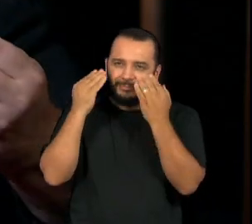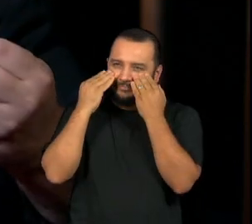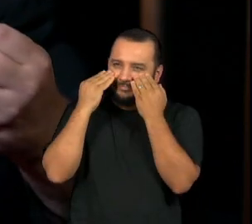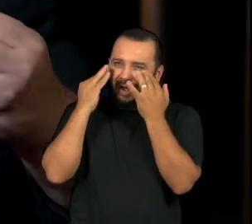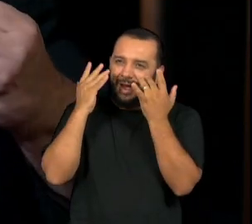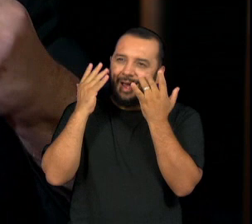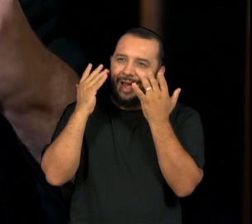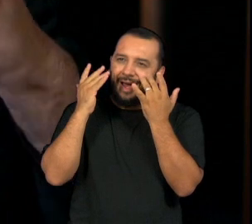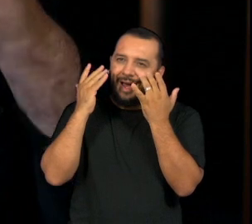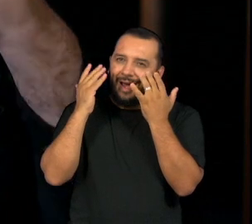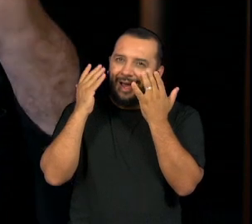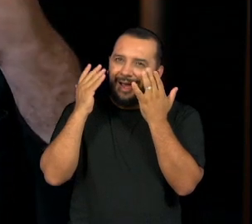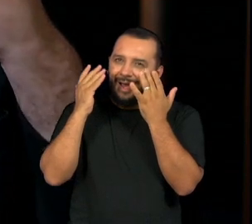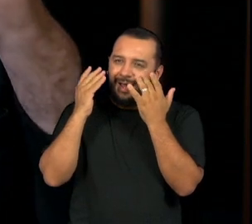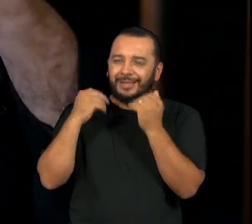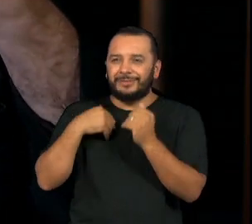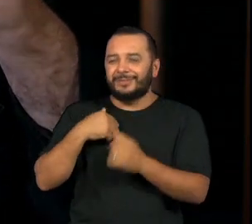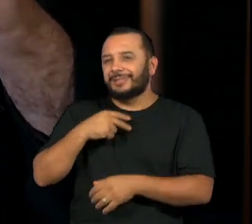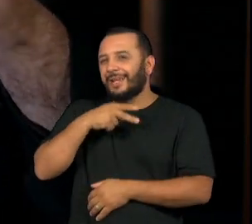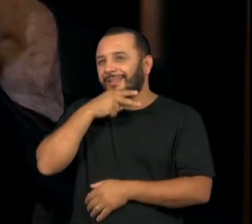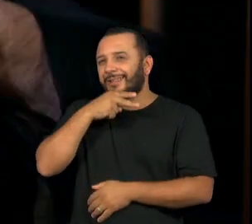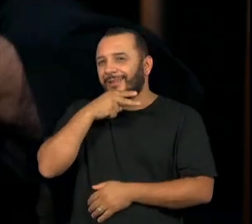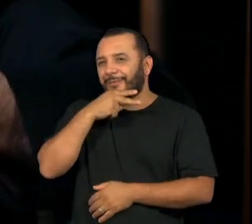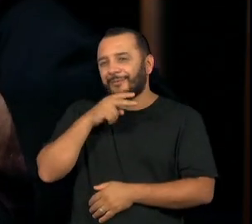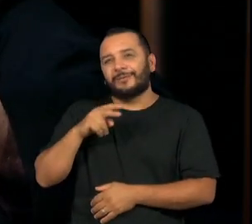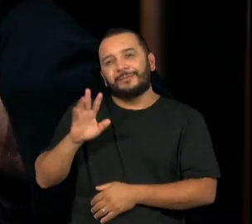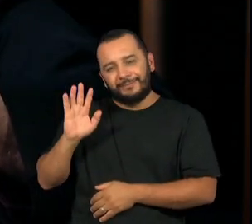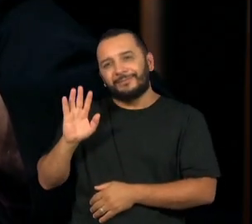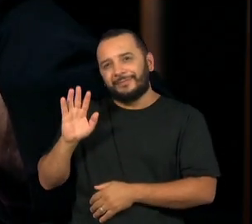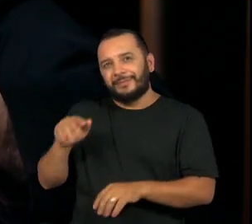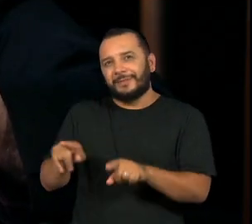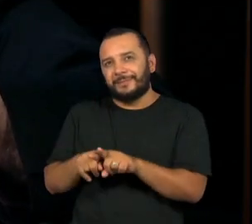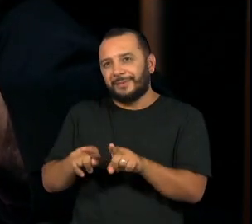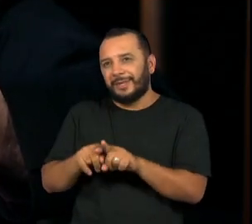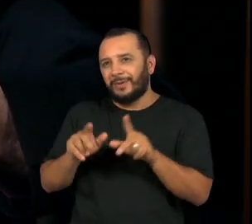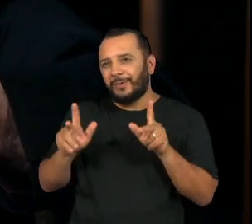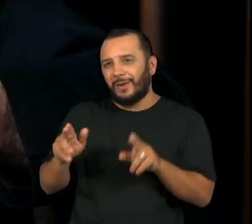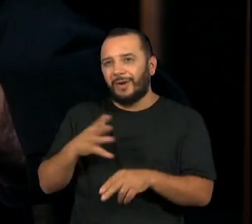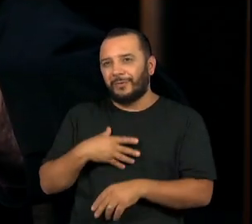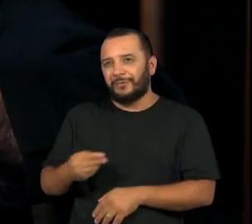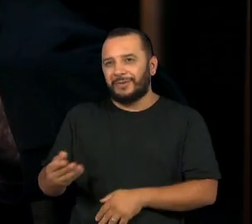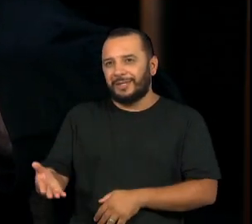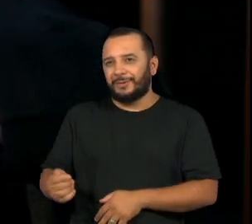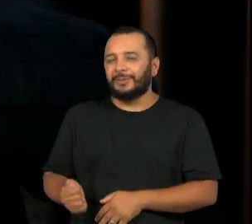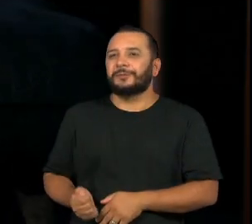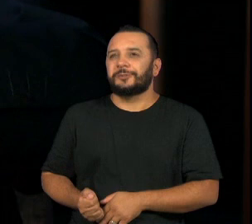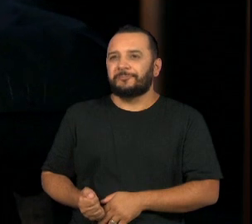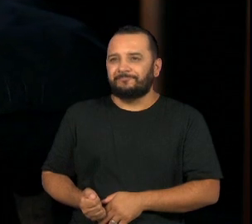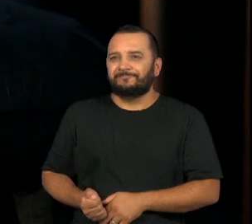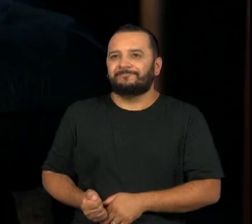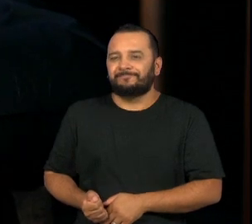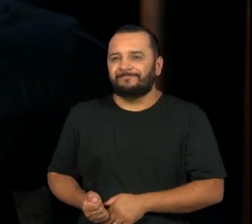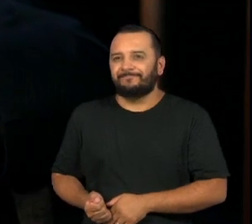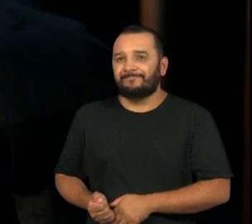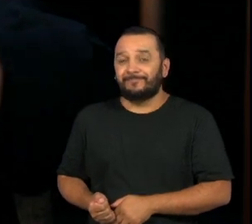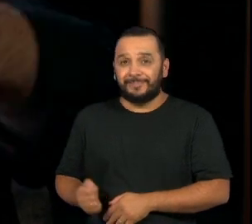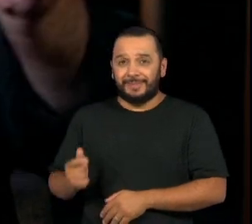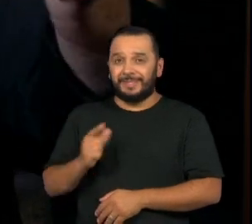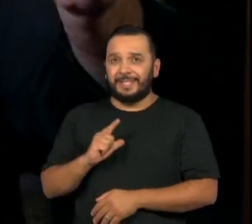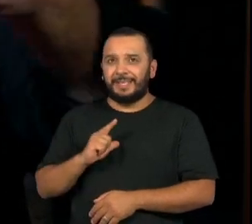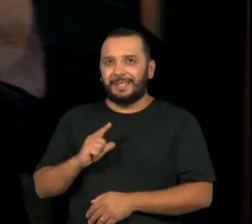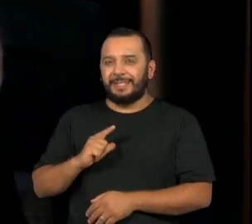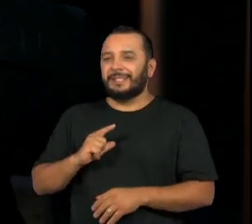olhar do tataravô é o brilho do olhar do seu filhote, né? E nesse disco do Fogo